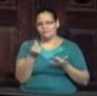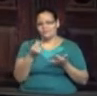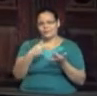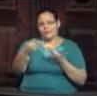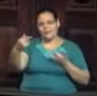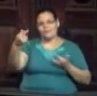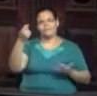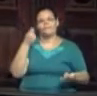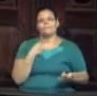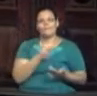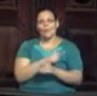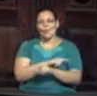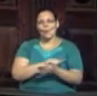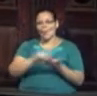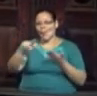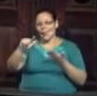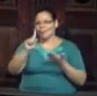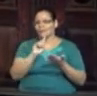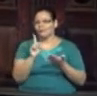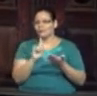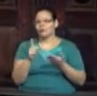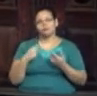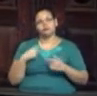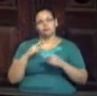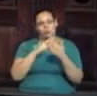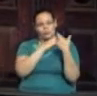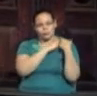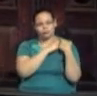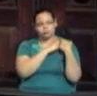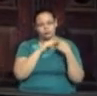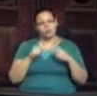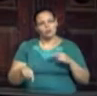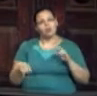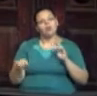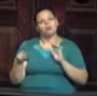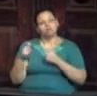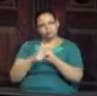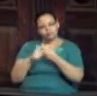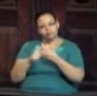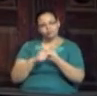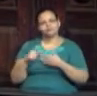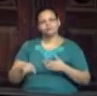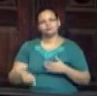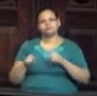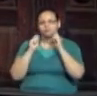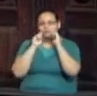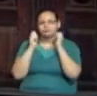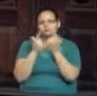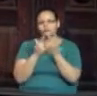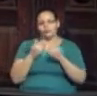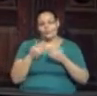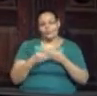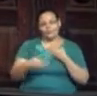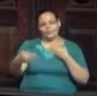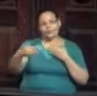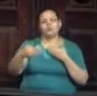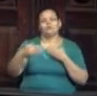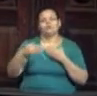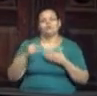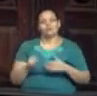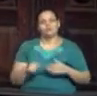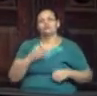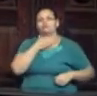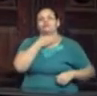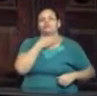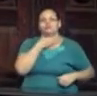com responsabilidade, fazer o papel deste parlamento, que em instante algum, nesse período de crise, faltou